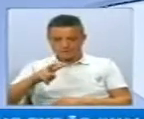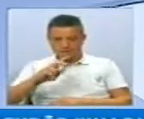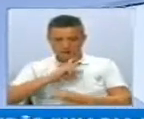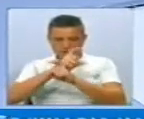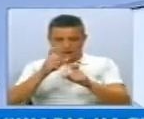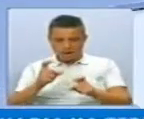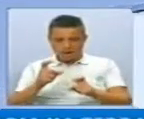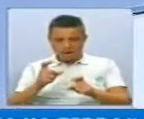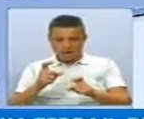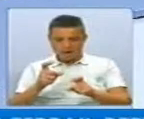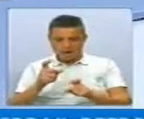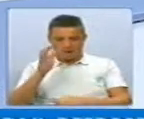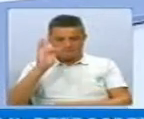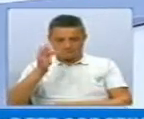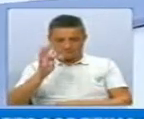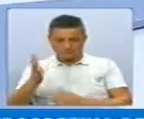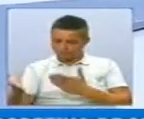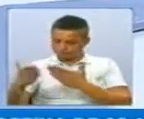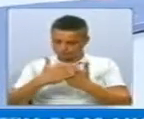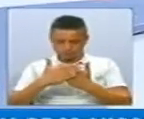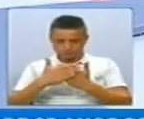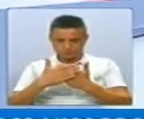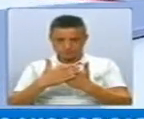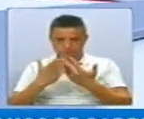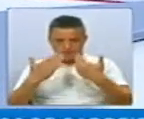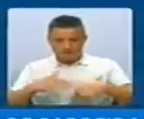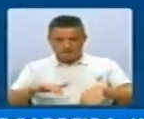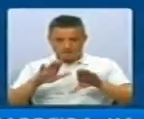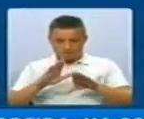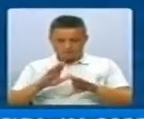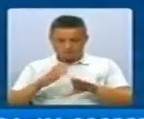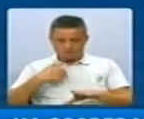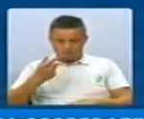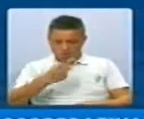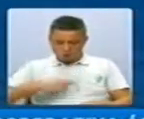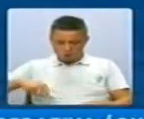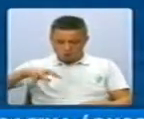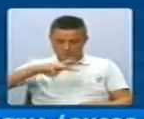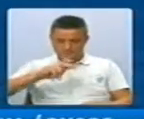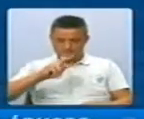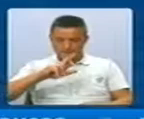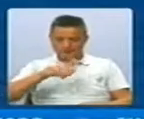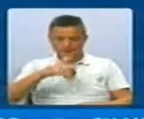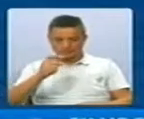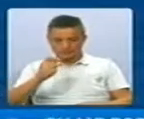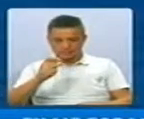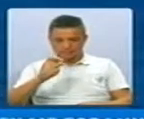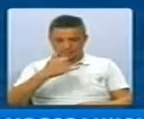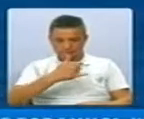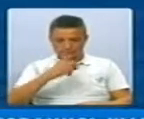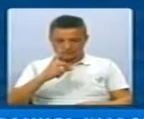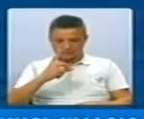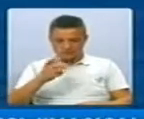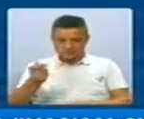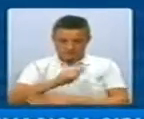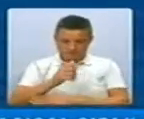NASA, sendo uma agência federal, também estava encerrada nessa altura. Mas nós temos que ir a Marte praticamente de 26 em 26 meses,